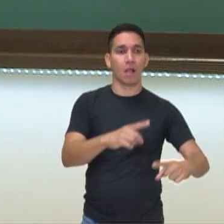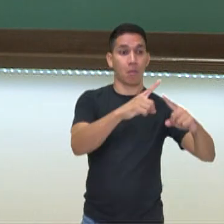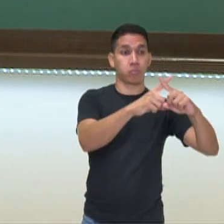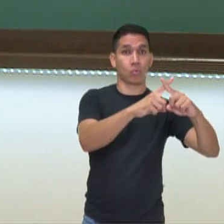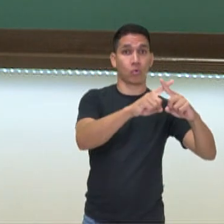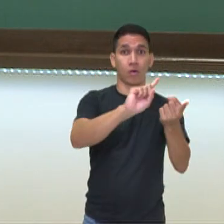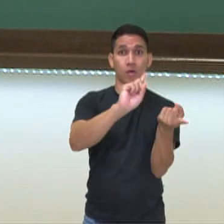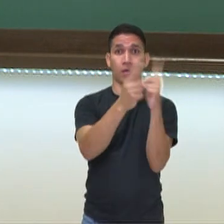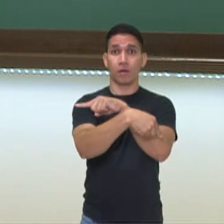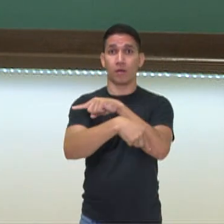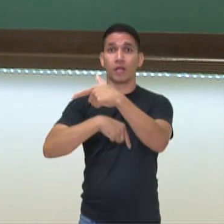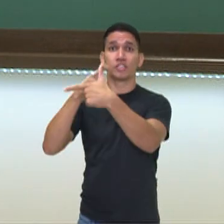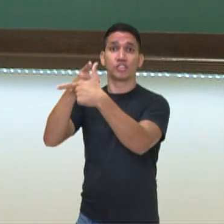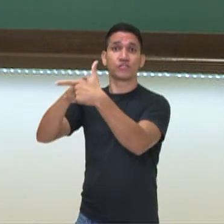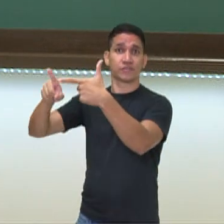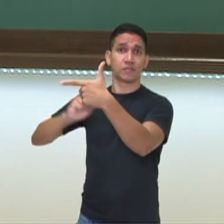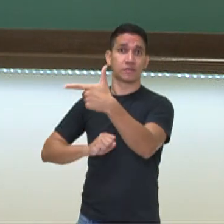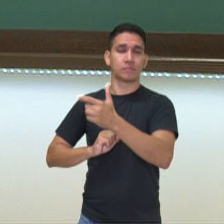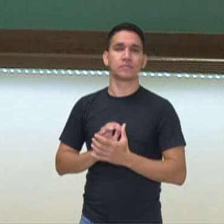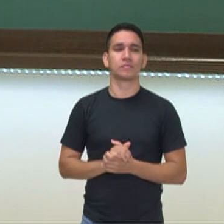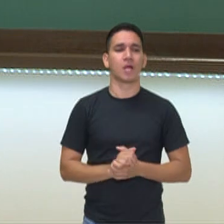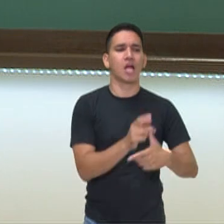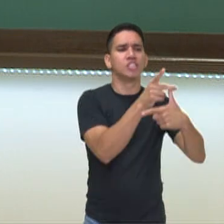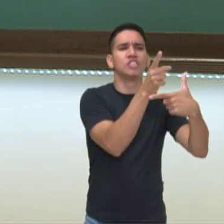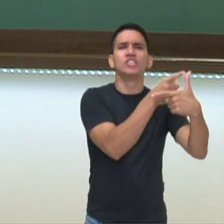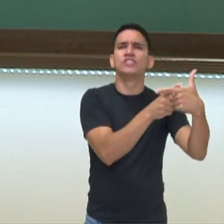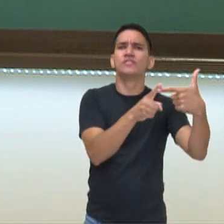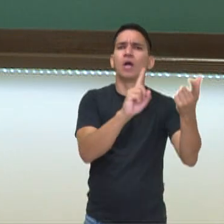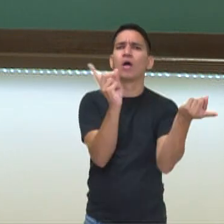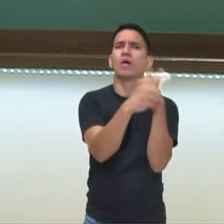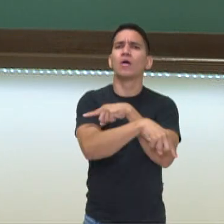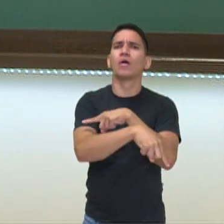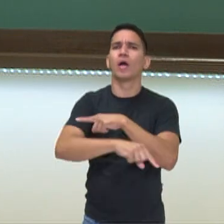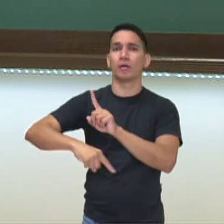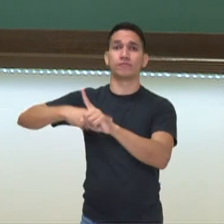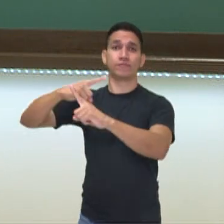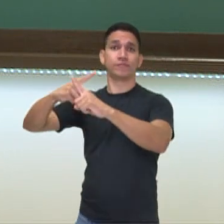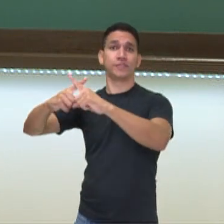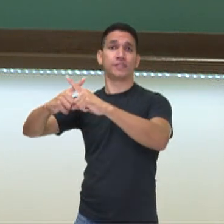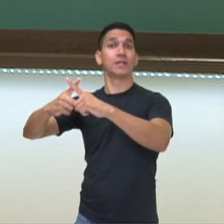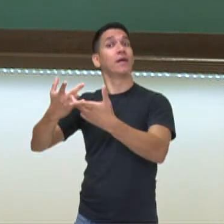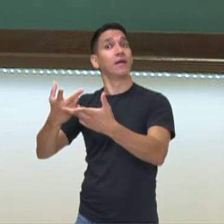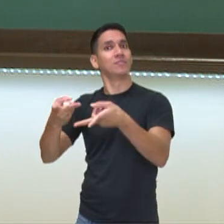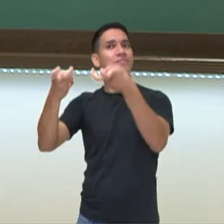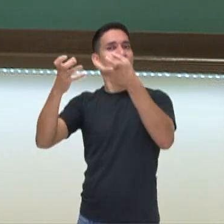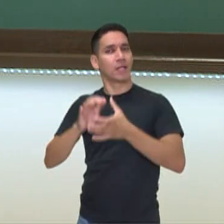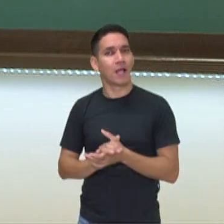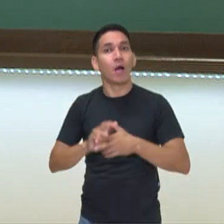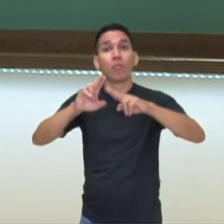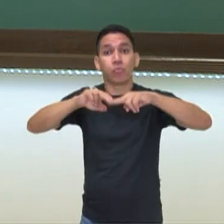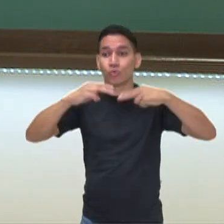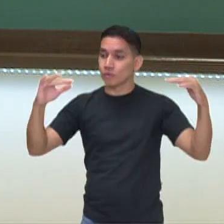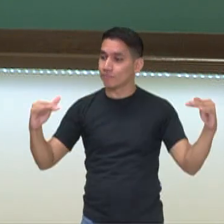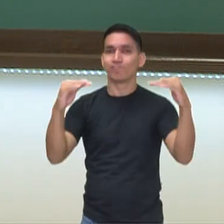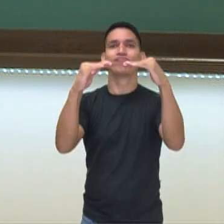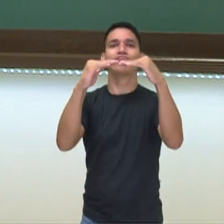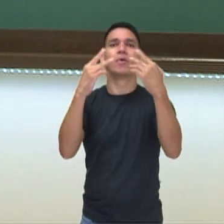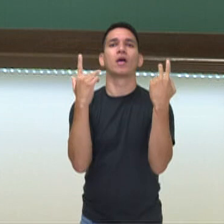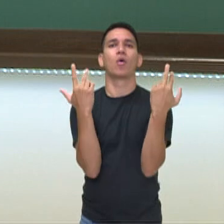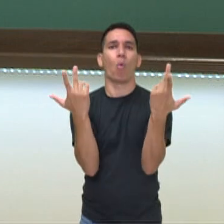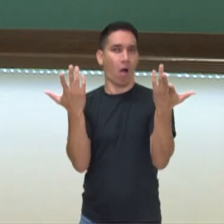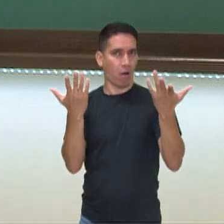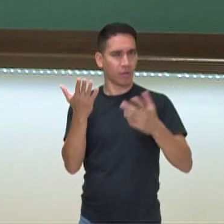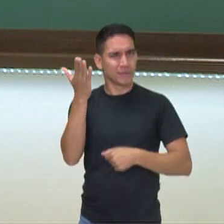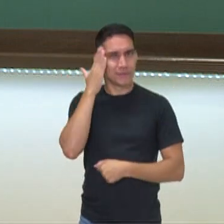da multiplicação? A divisão. Quem é a operação inversa da divisão? A multiplicação. Então, elas estão numa mesma ordem, não